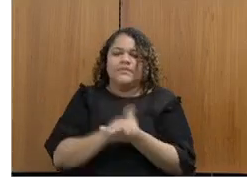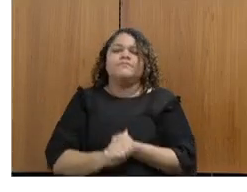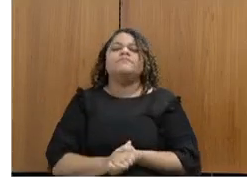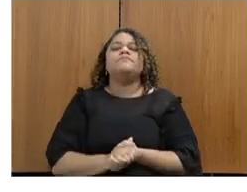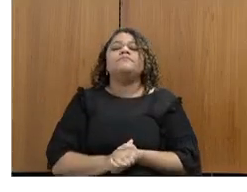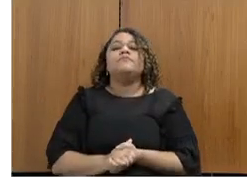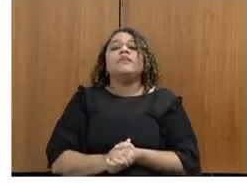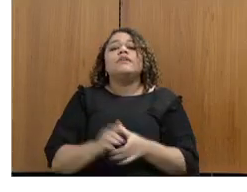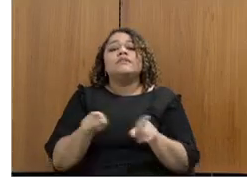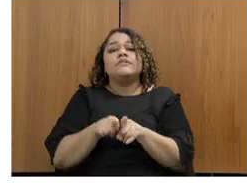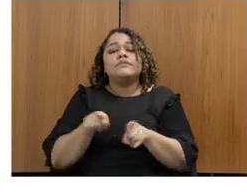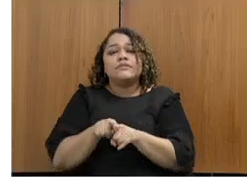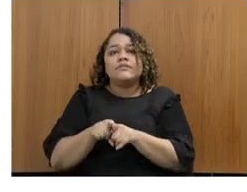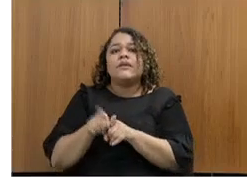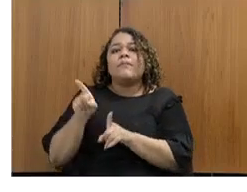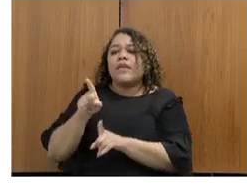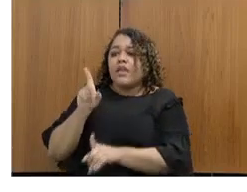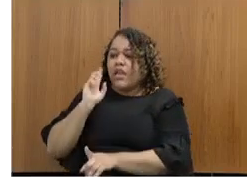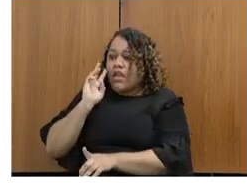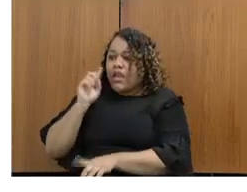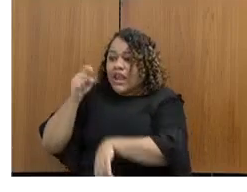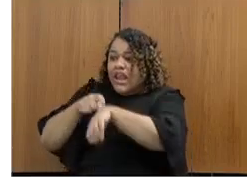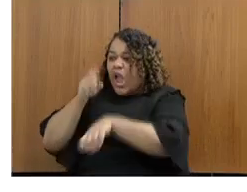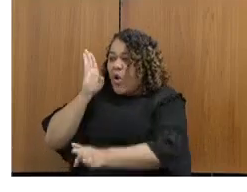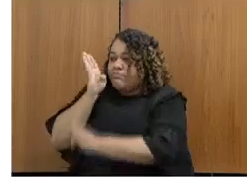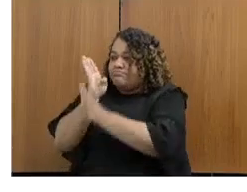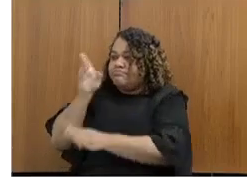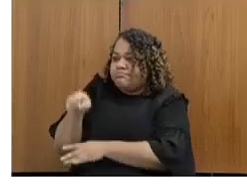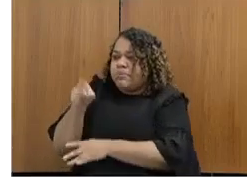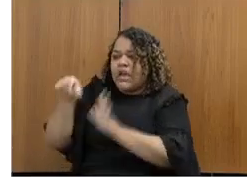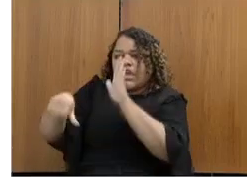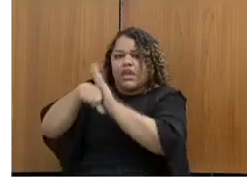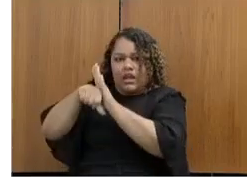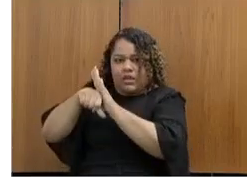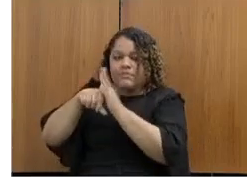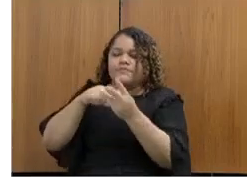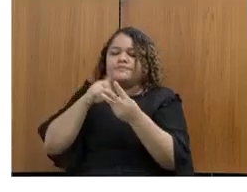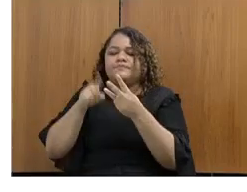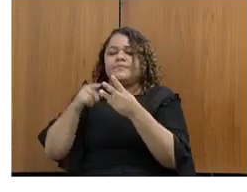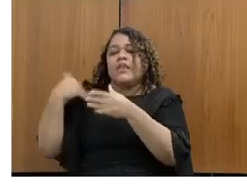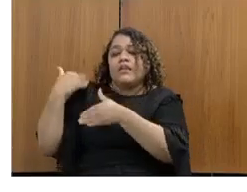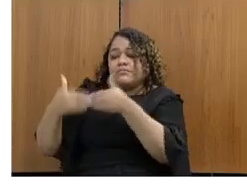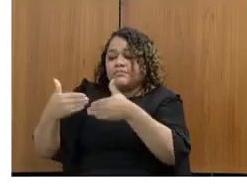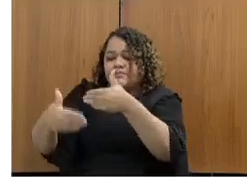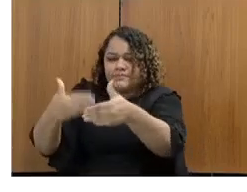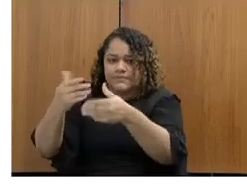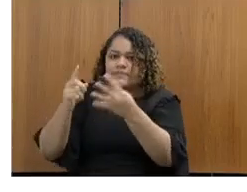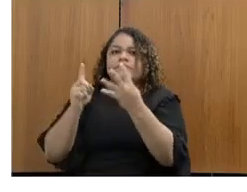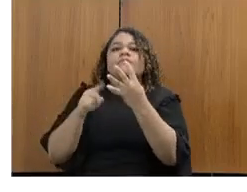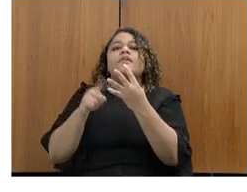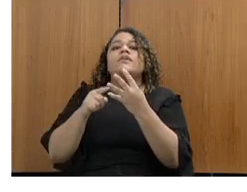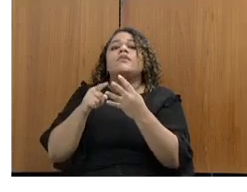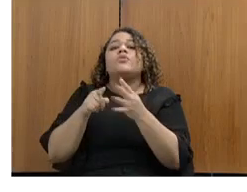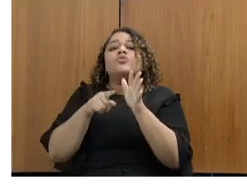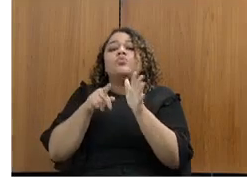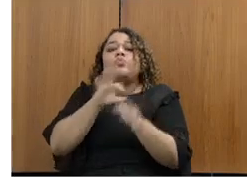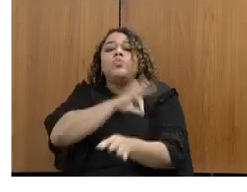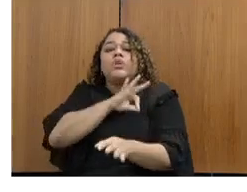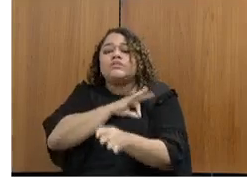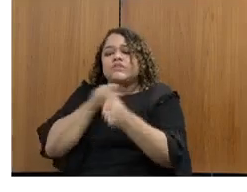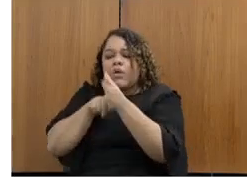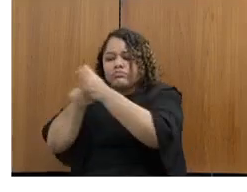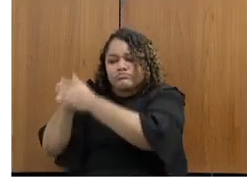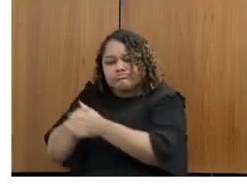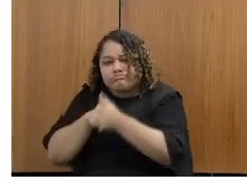a tramitação eletrônica dos ter mos circunstanciados de ocorrência a tramitação eletrônica do inquérito policial e a gravação